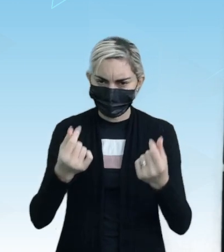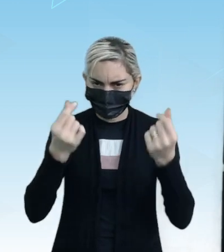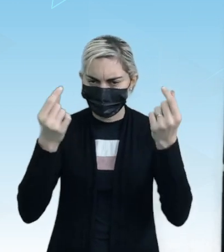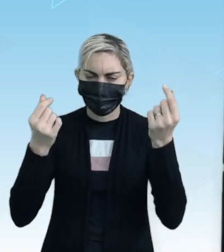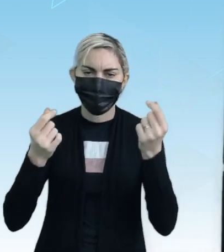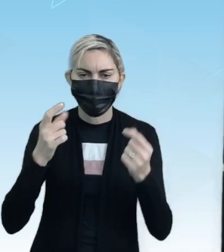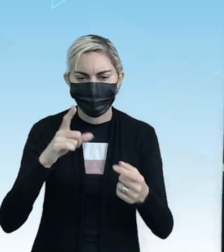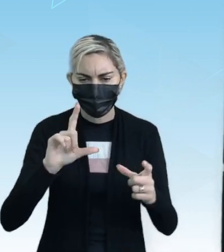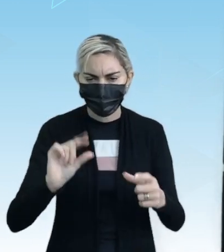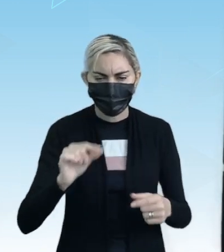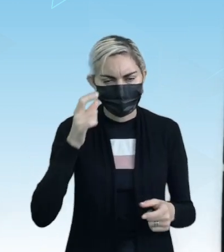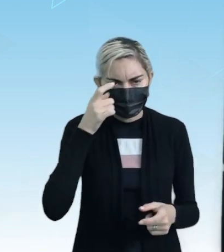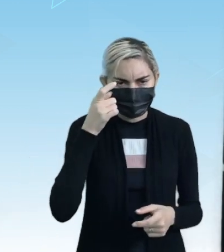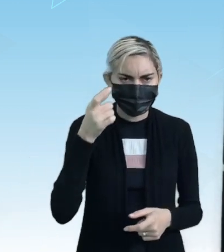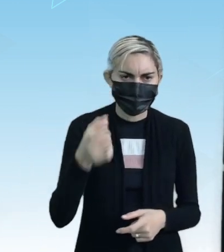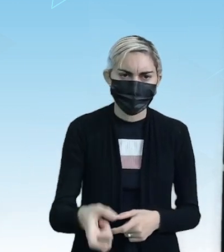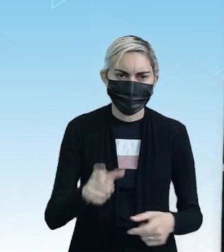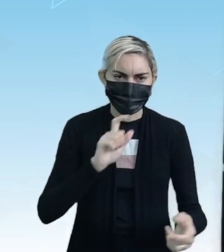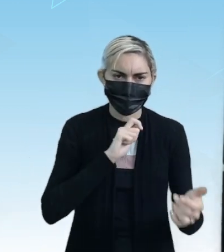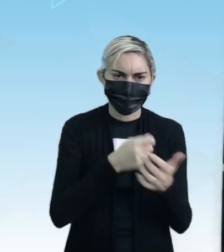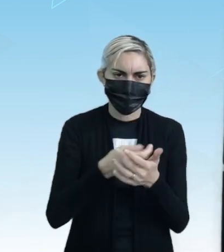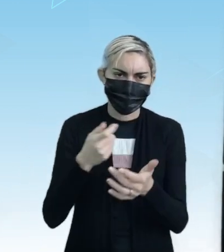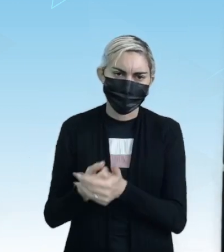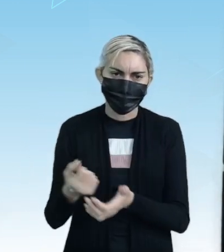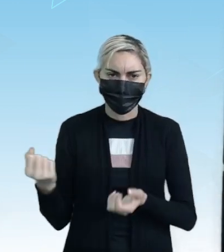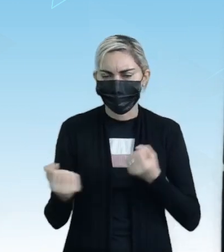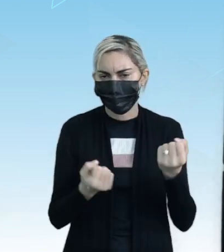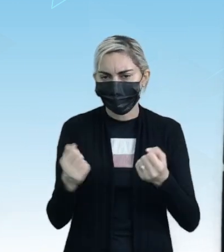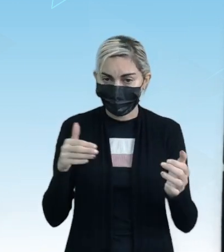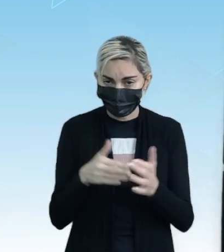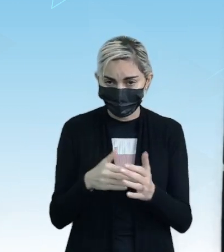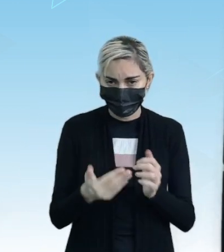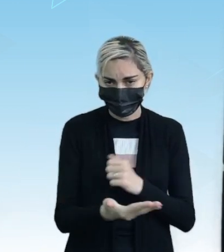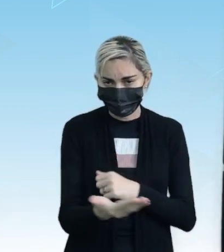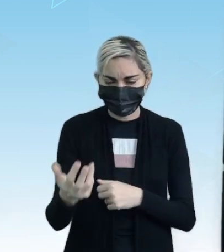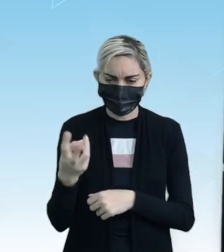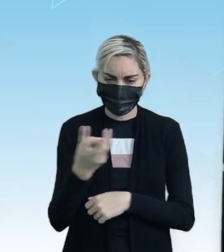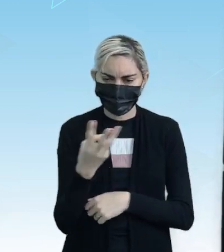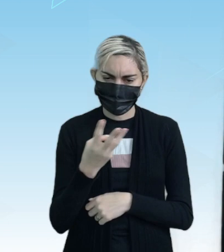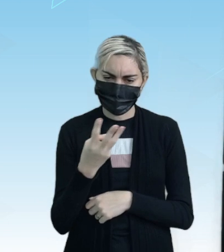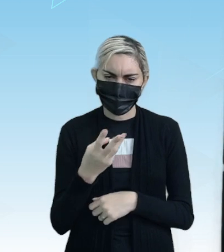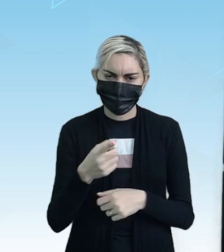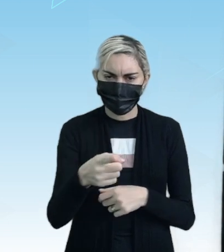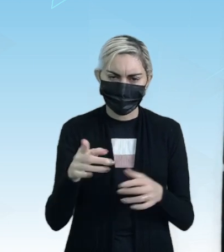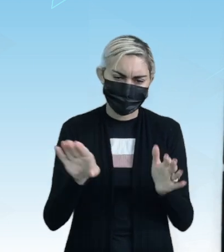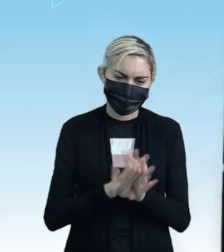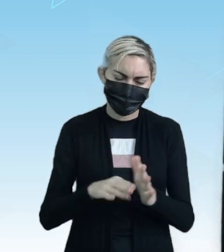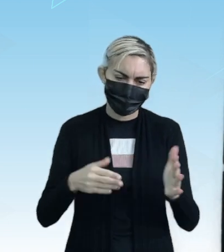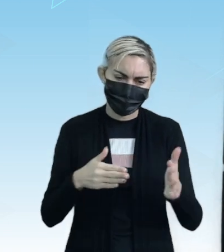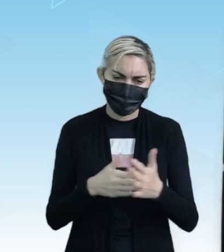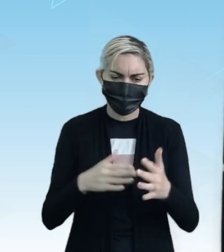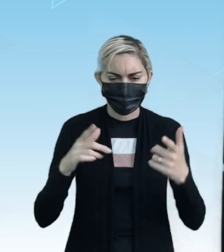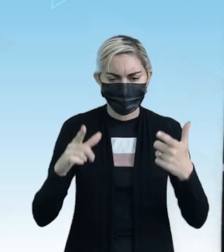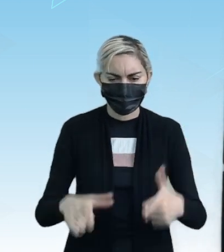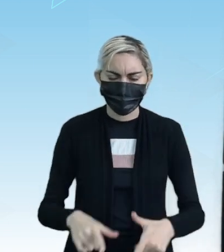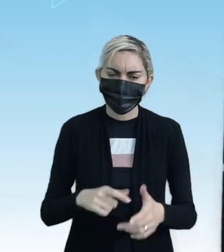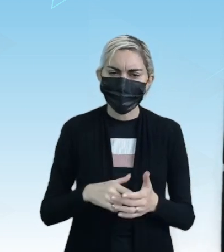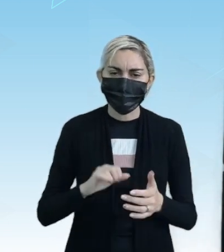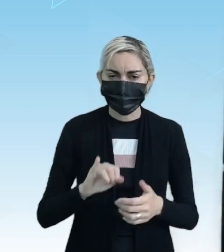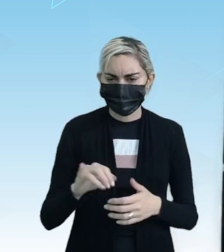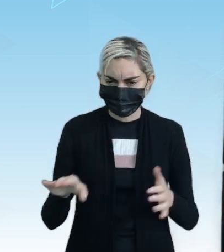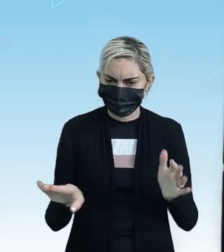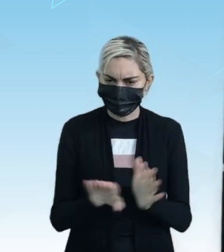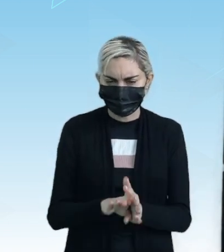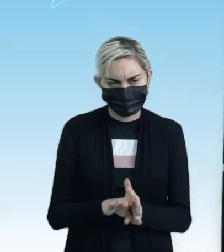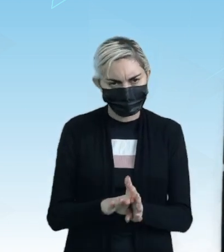menos interessado em comprar carro, até você. Terceiro, ele chegou em último lugar. Se ele chegou em